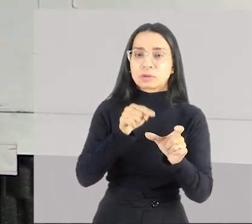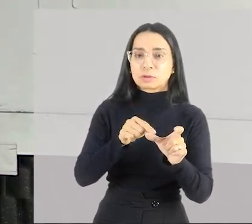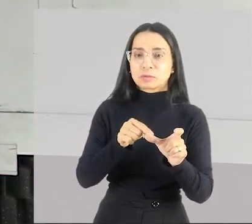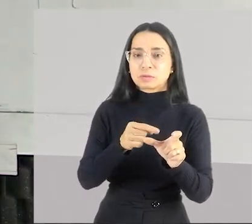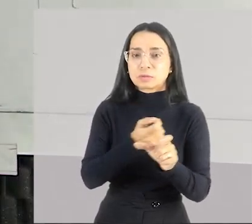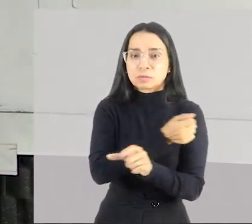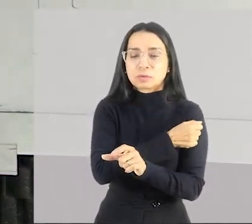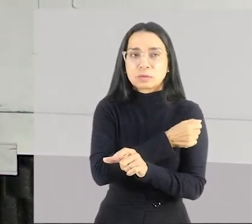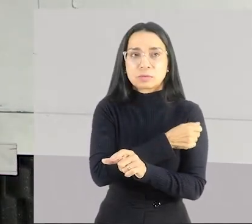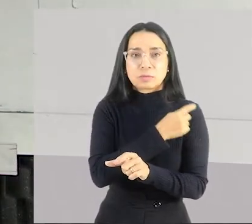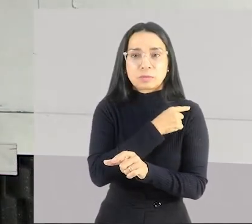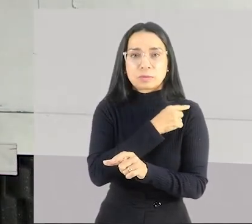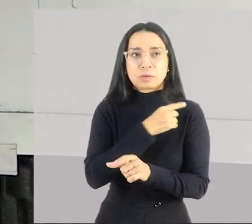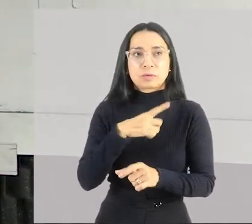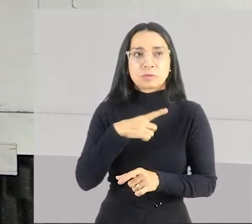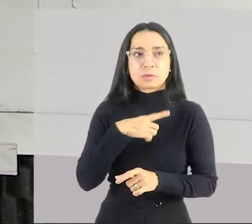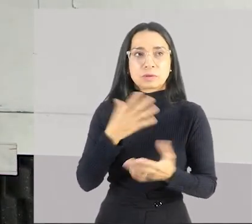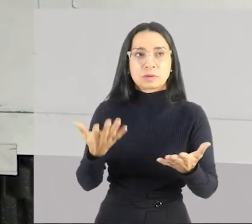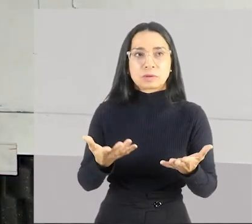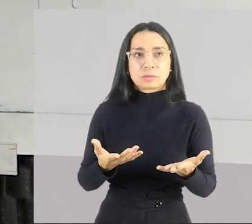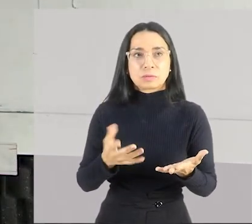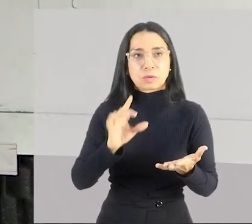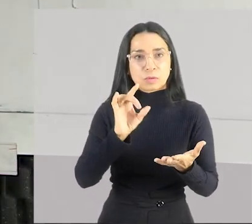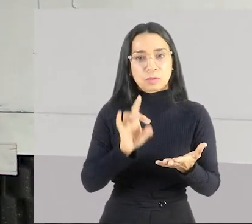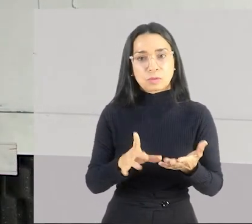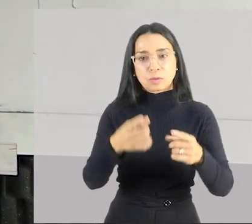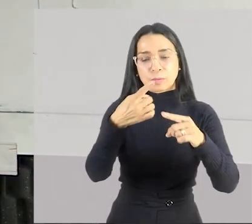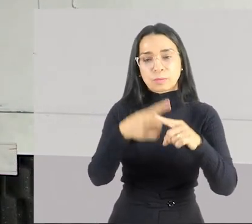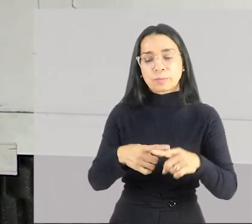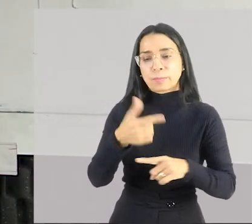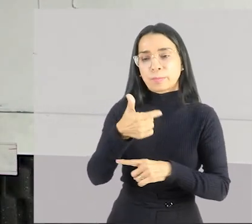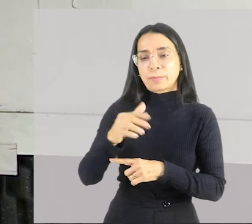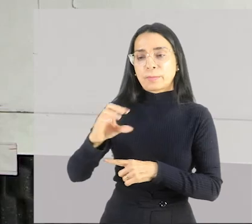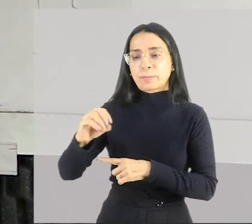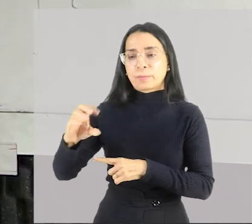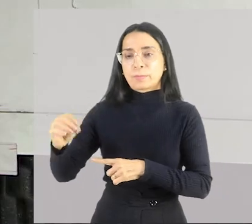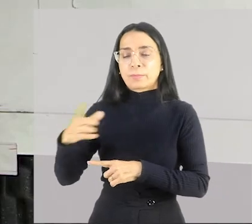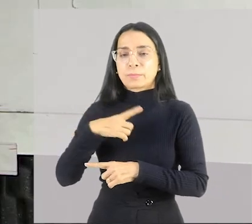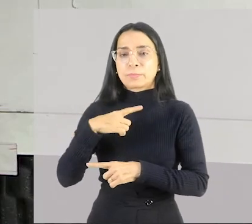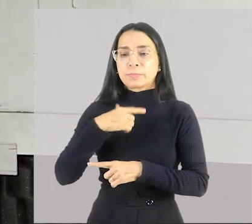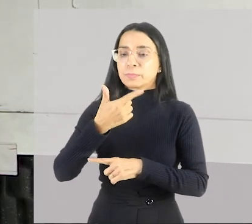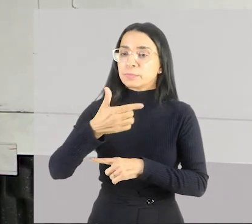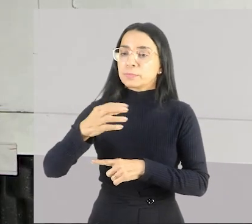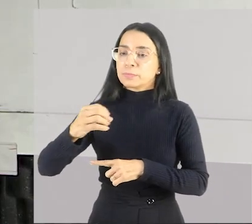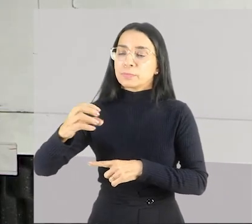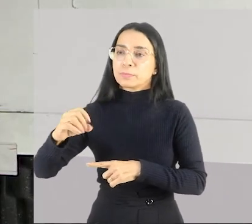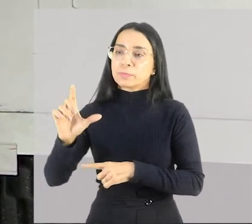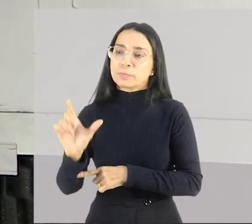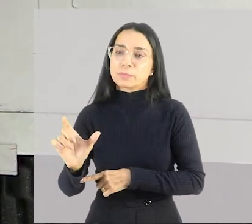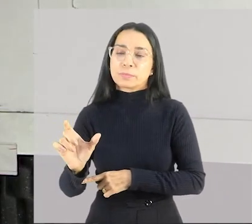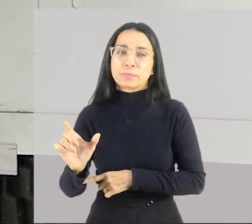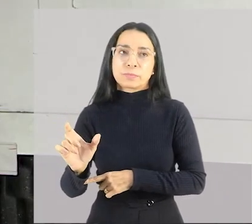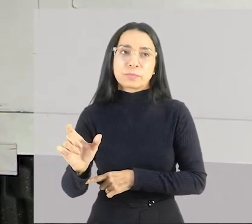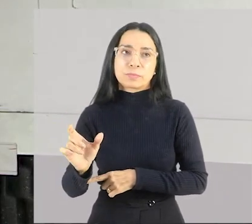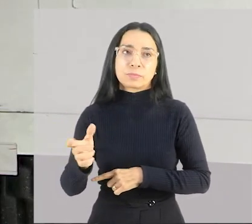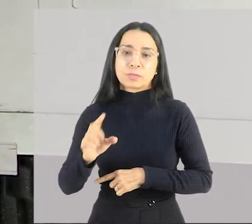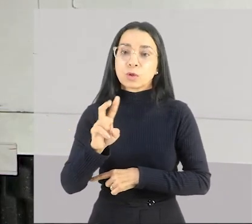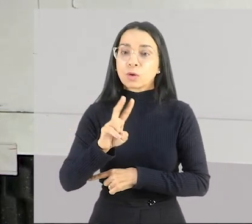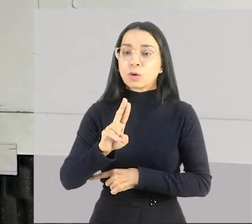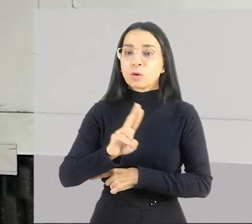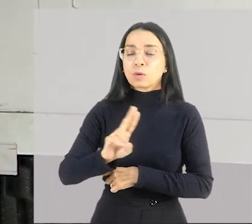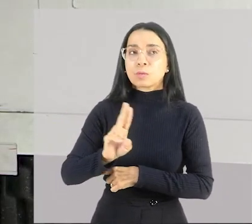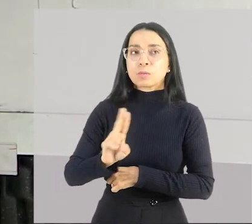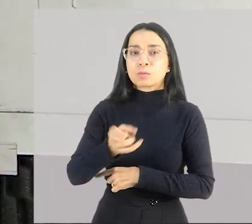ora basta você pegar e multiplicar por 200 Então você tem 200 cartões com nomes